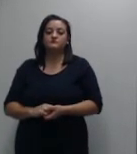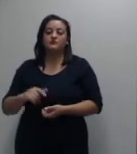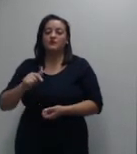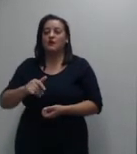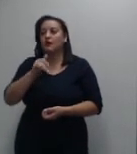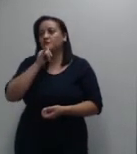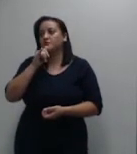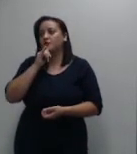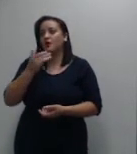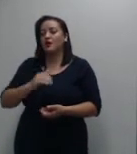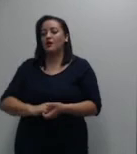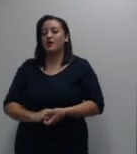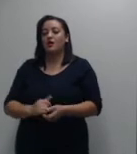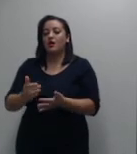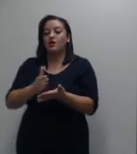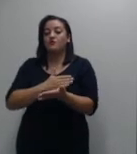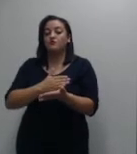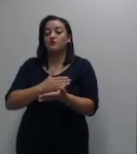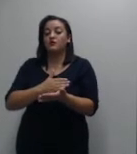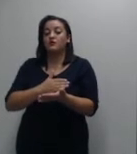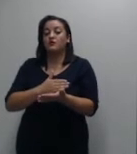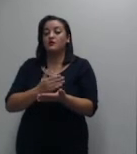a folha